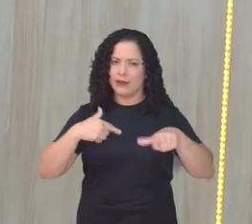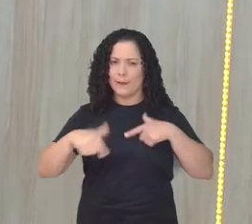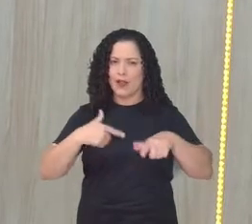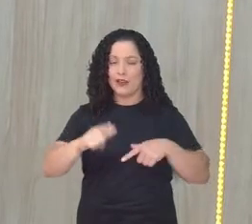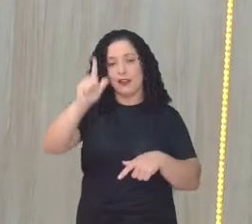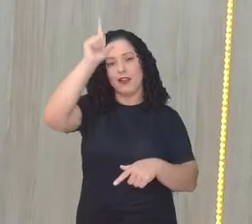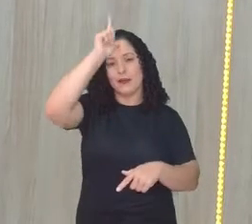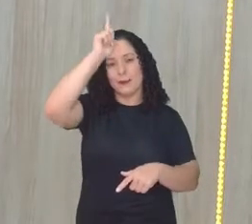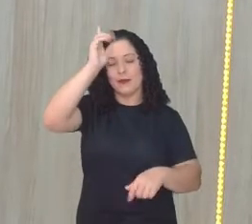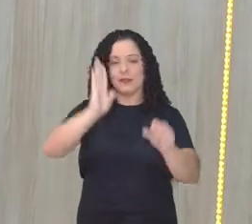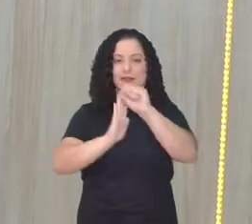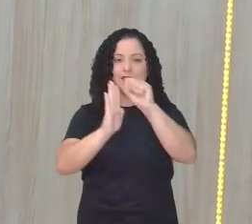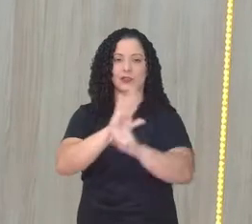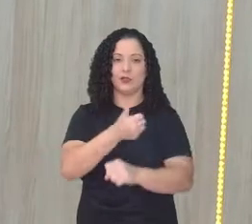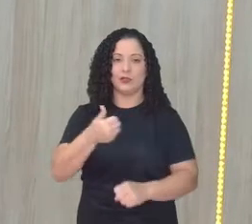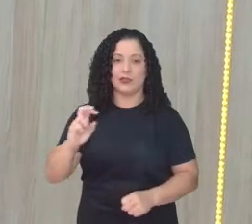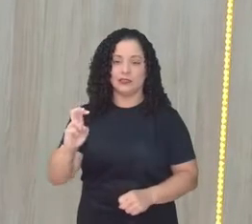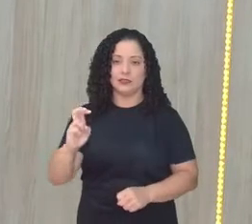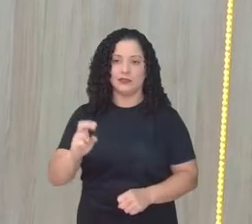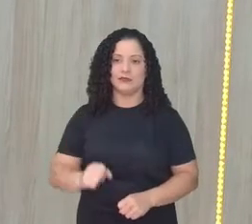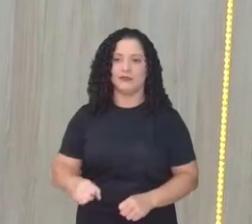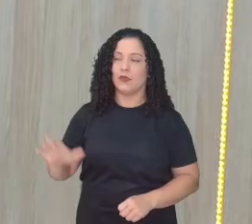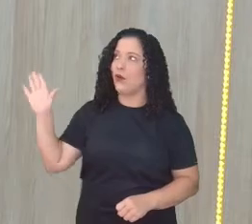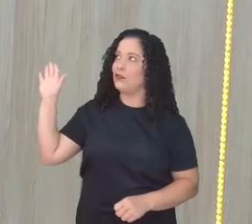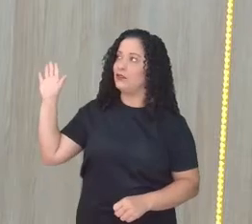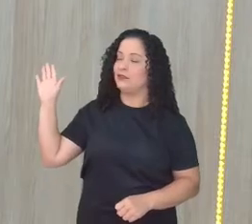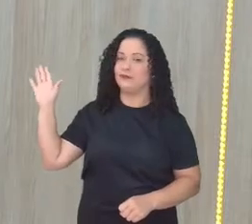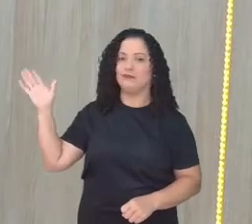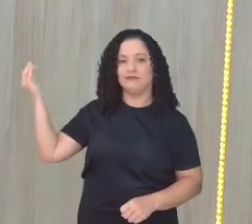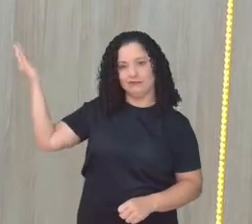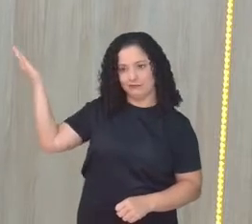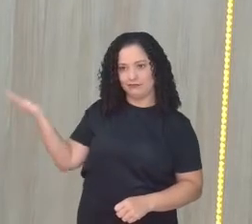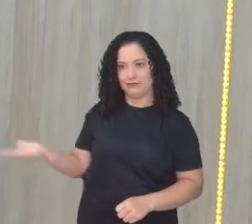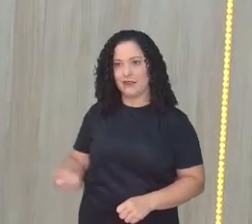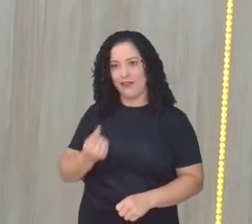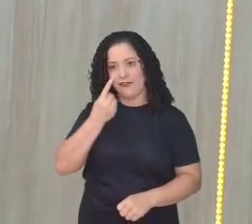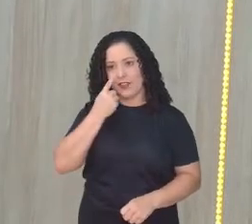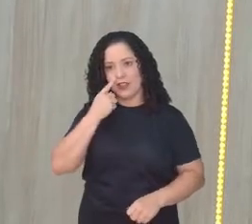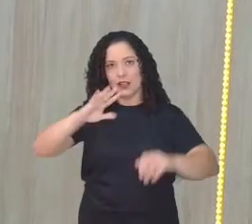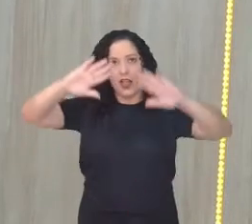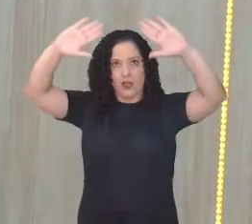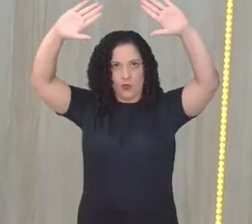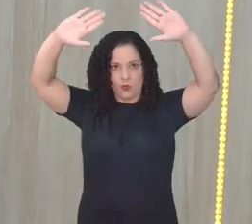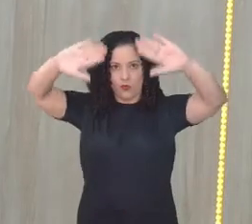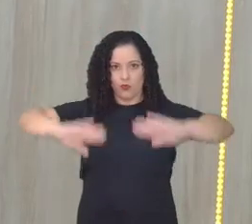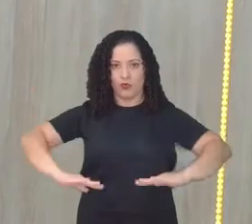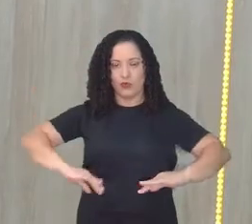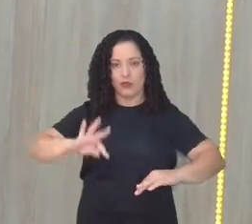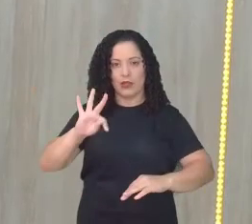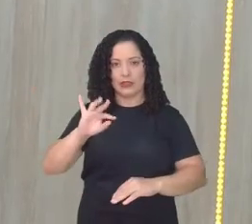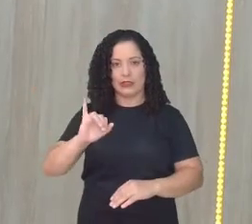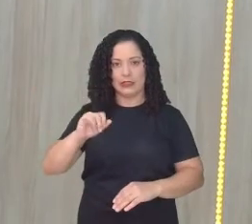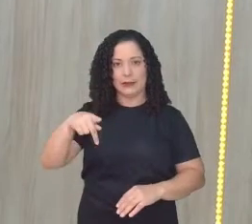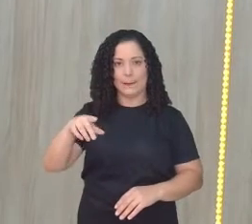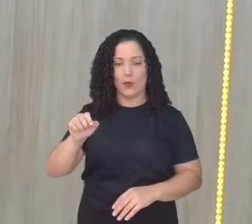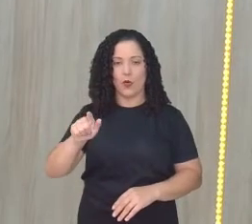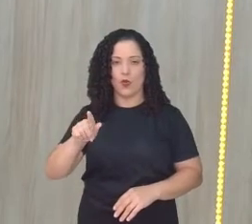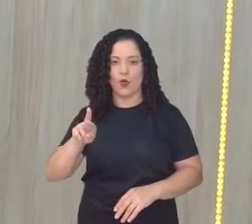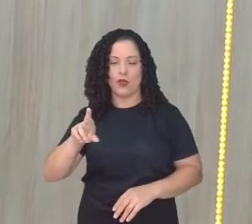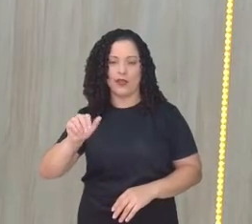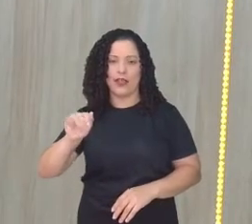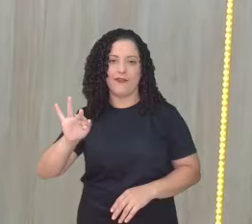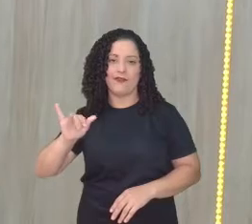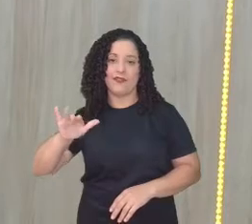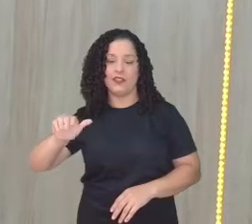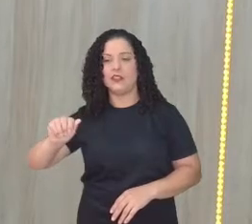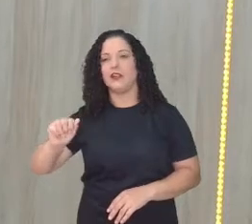ilustração. Veja, isso aqui é a tipografia, certo? E a gente vai falar um pouquinho sobre ela. Veja,